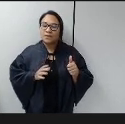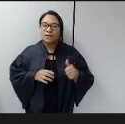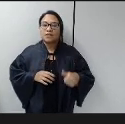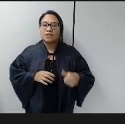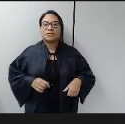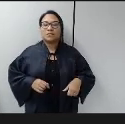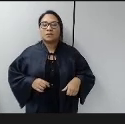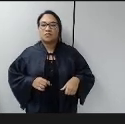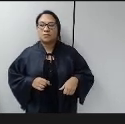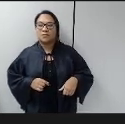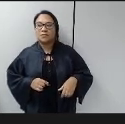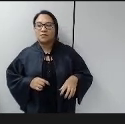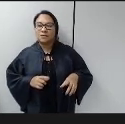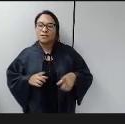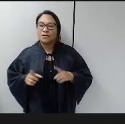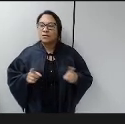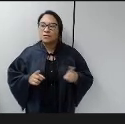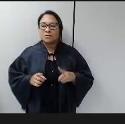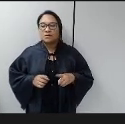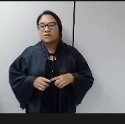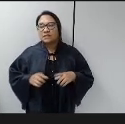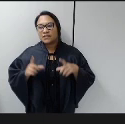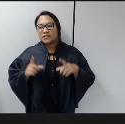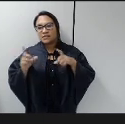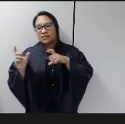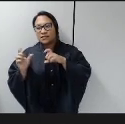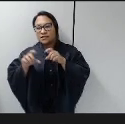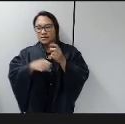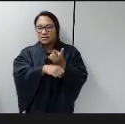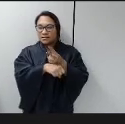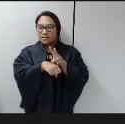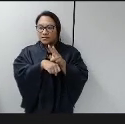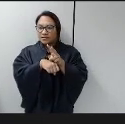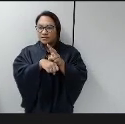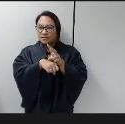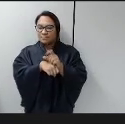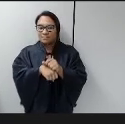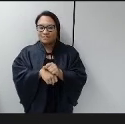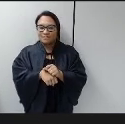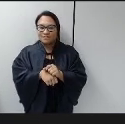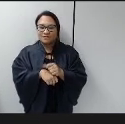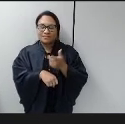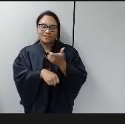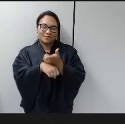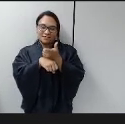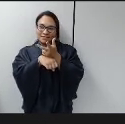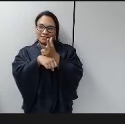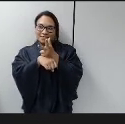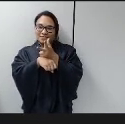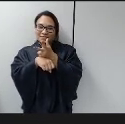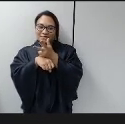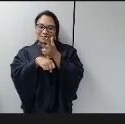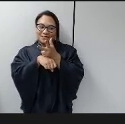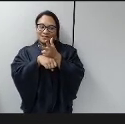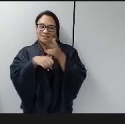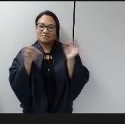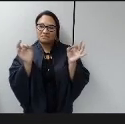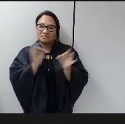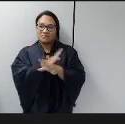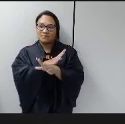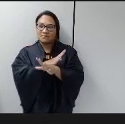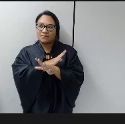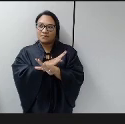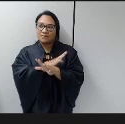Sim. Para isso, eu só queria falar do cronômetro, que nós vamos acionar o cronômetro e vou apertar o som.